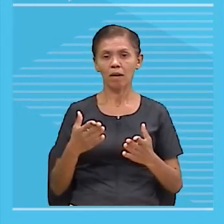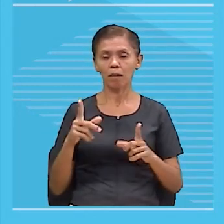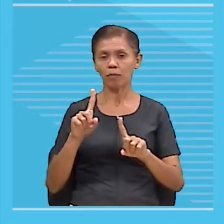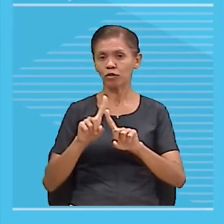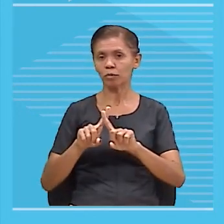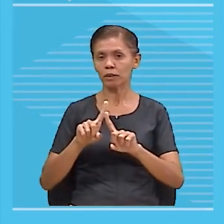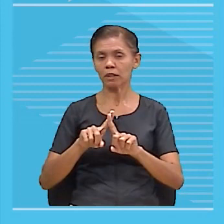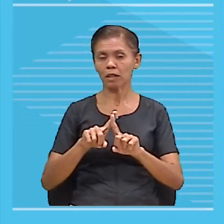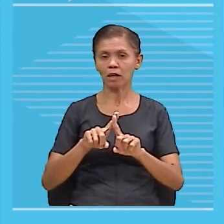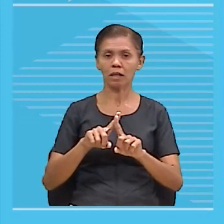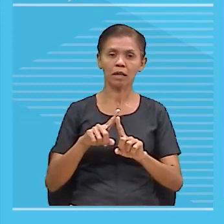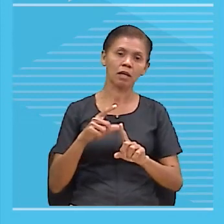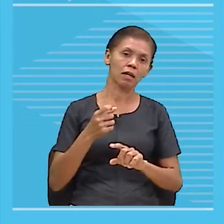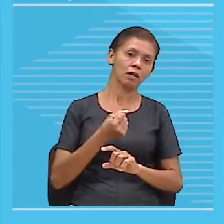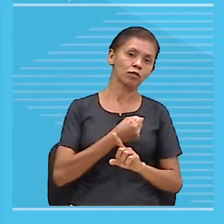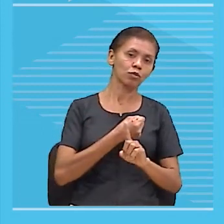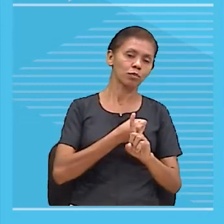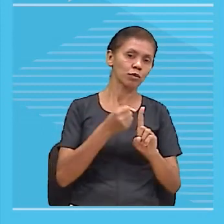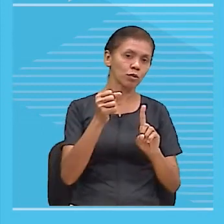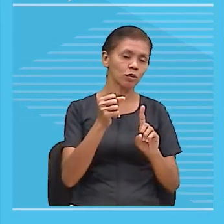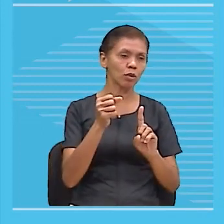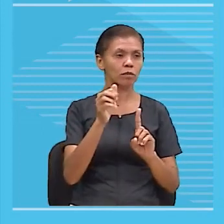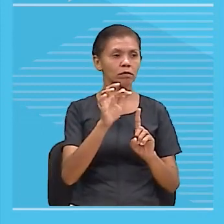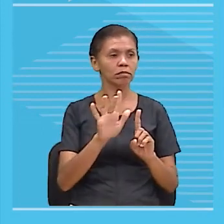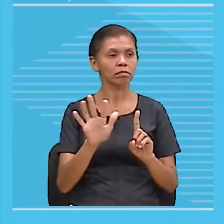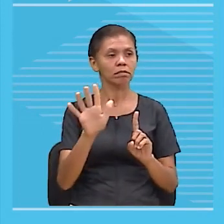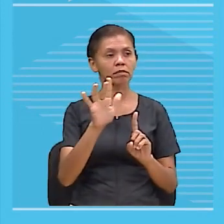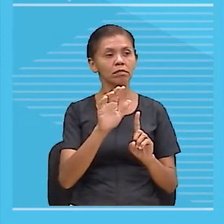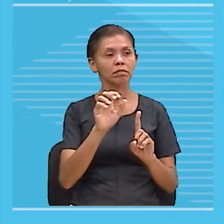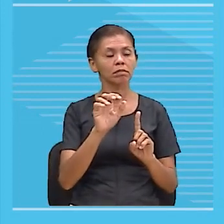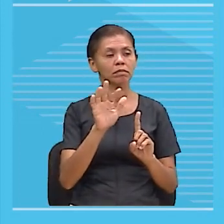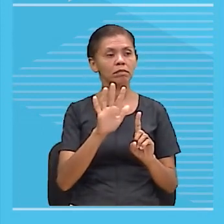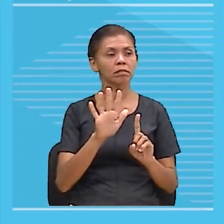Conserva a base e soma os expoentes.